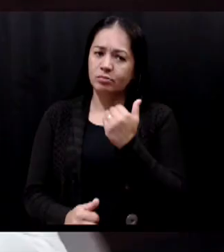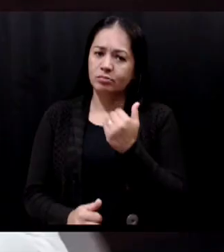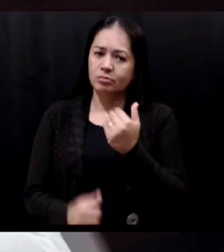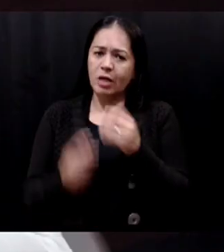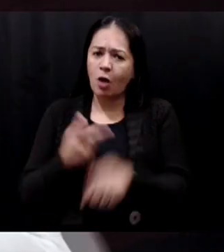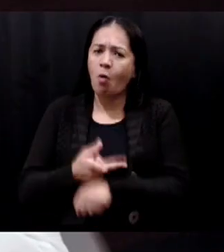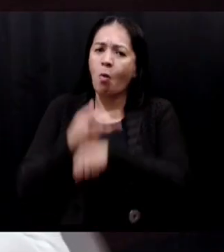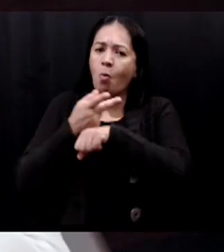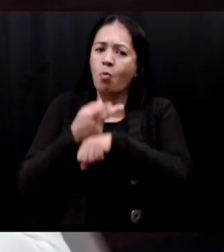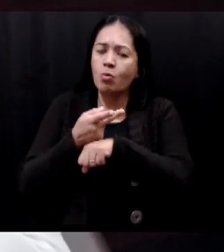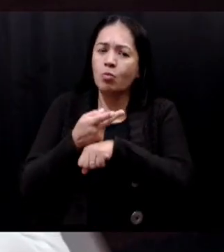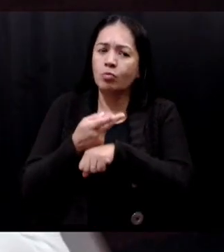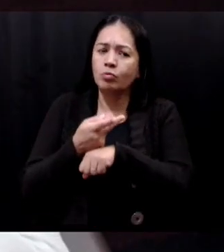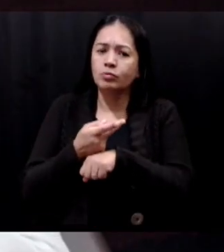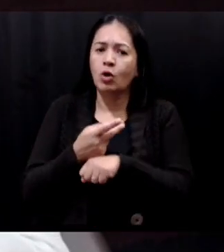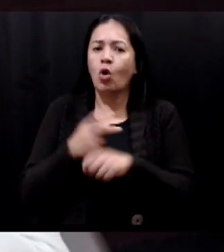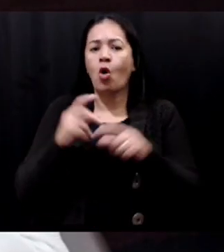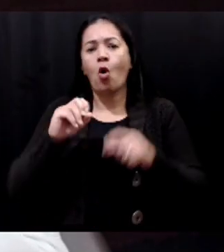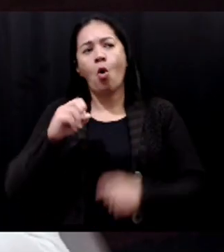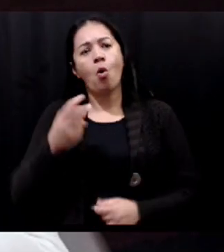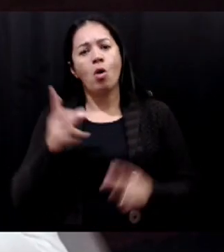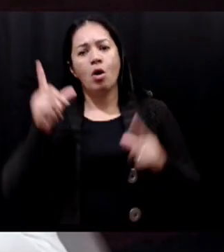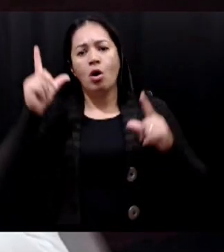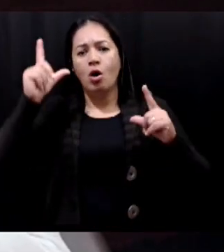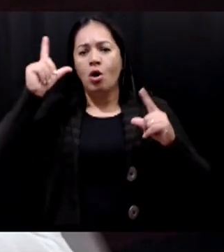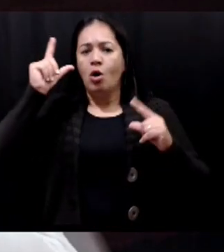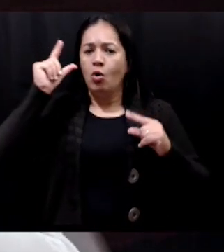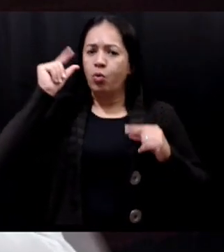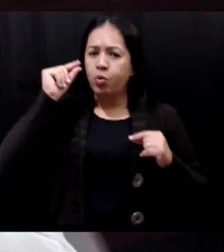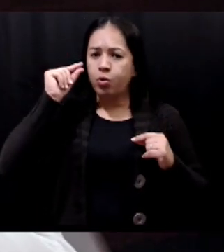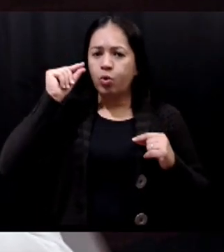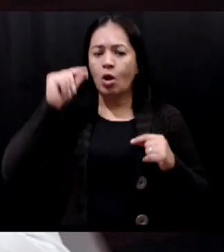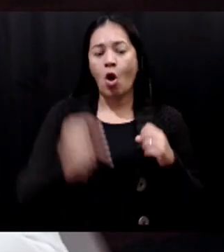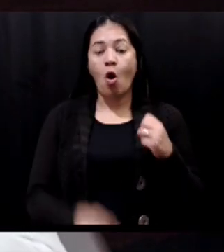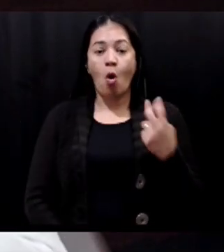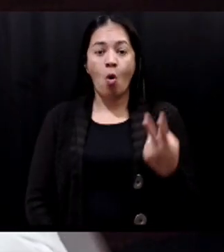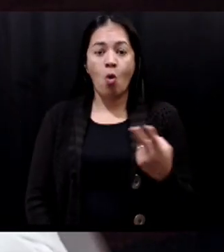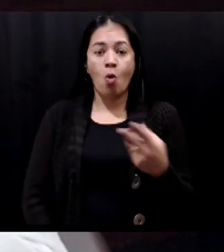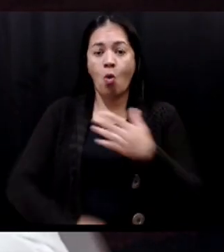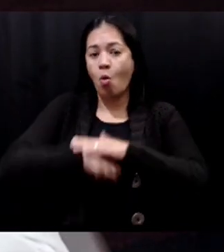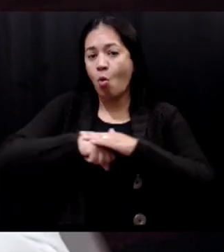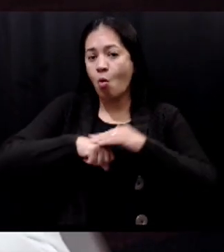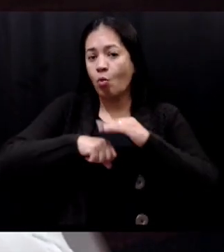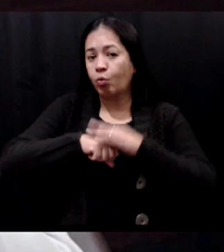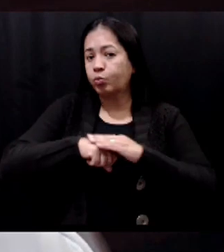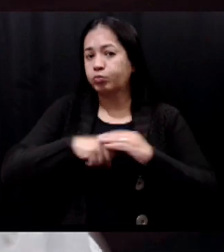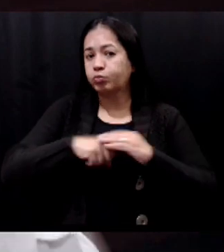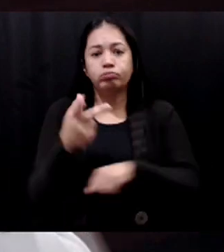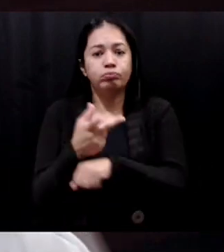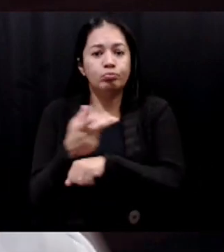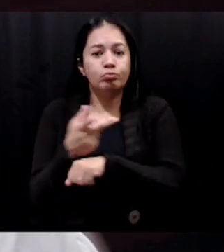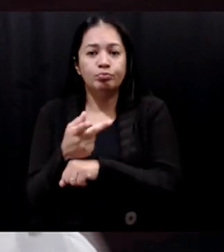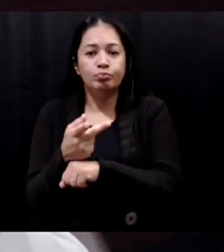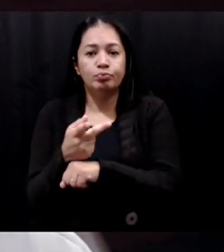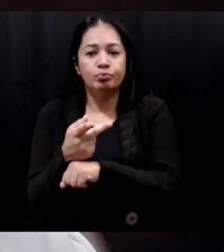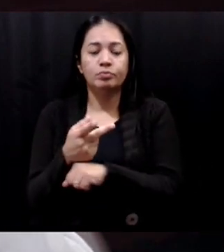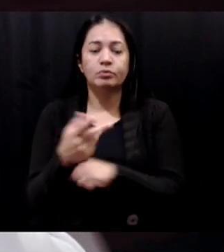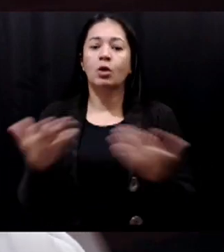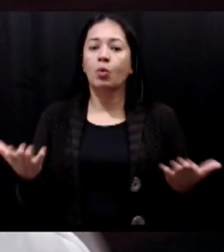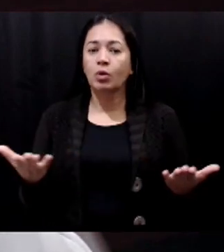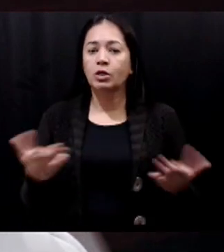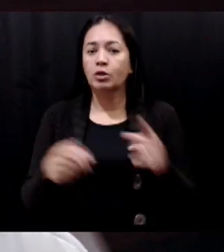um alívio, se é um afeto, uma busca de um afeto. Então, quando você